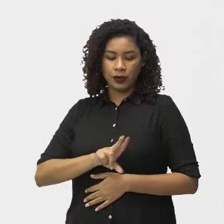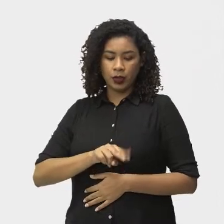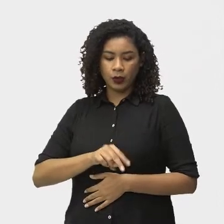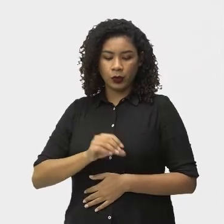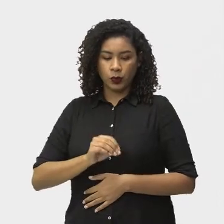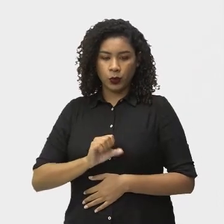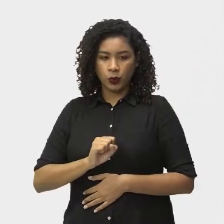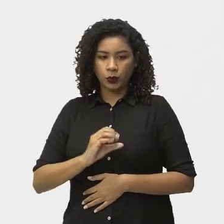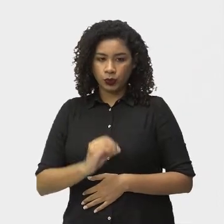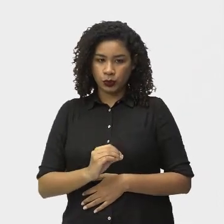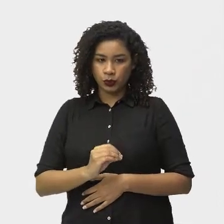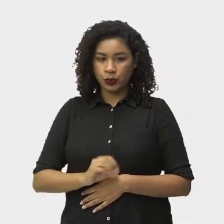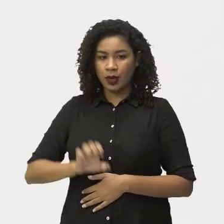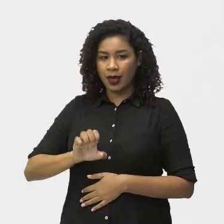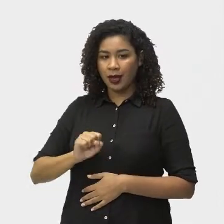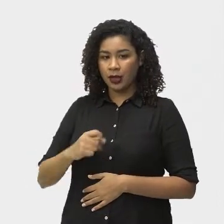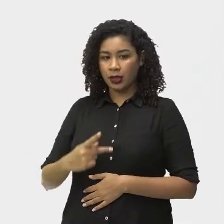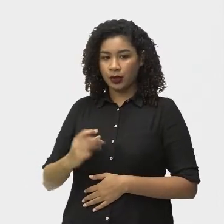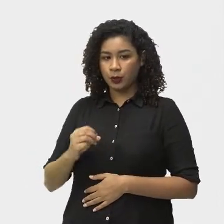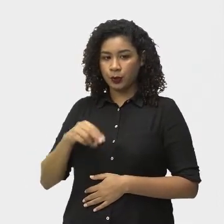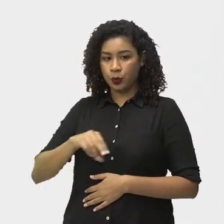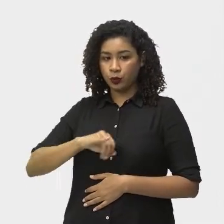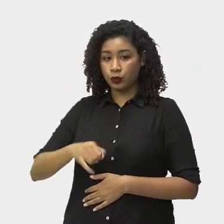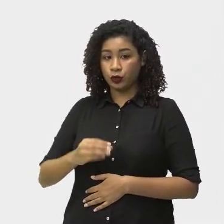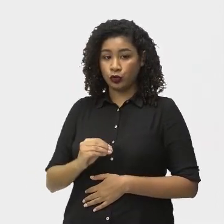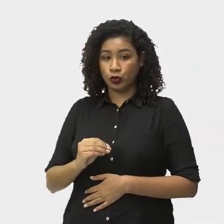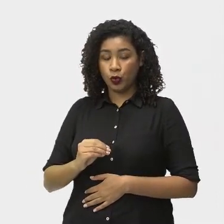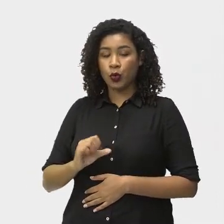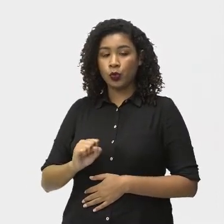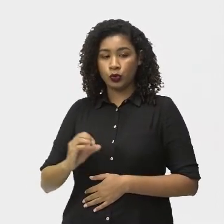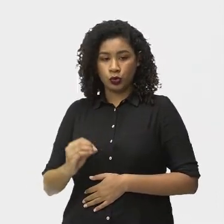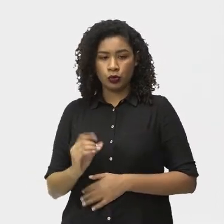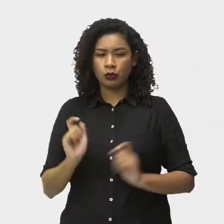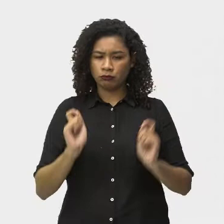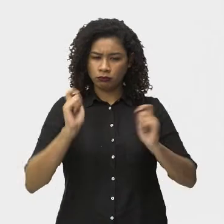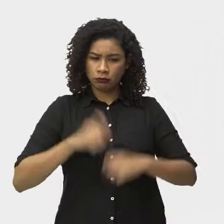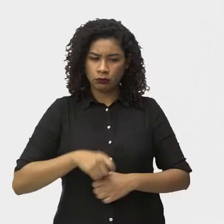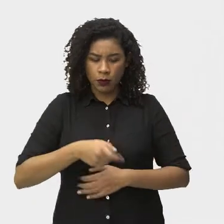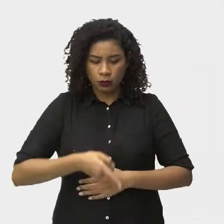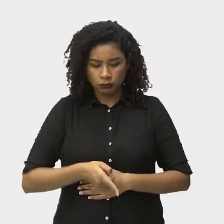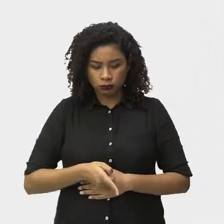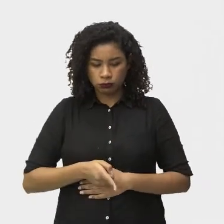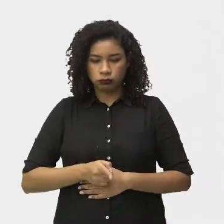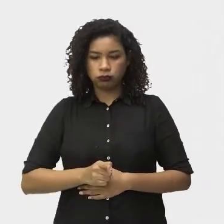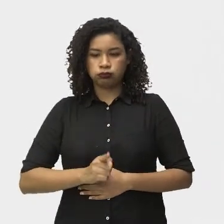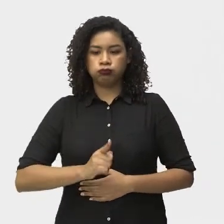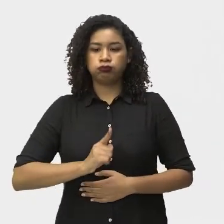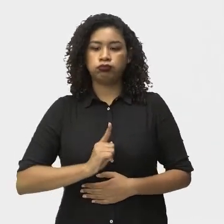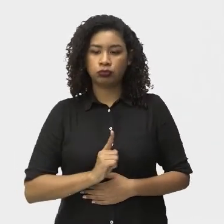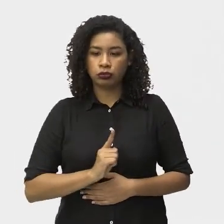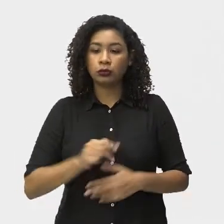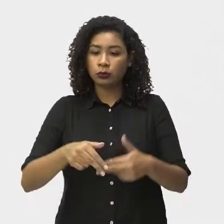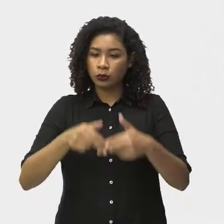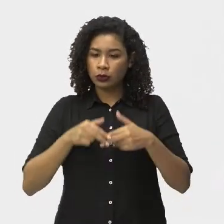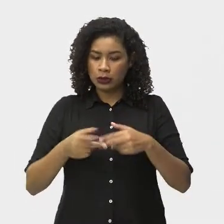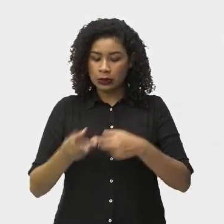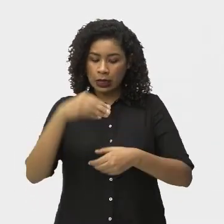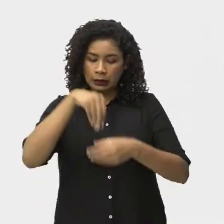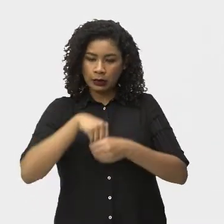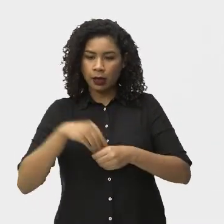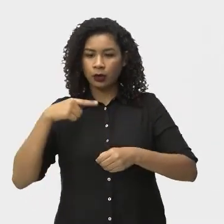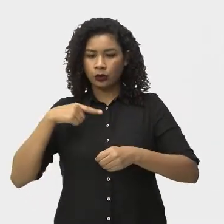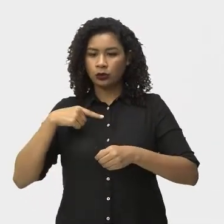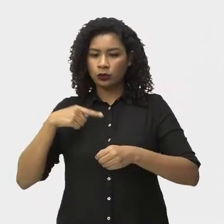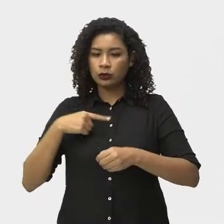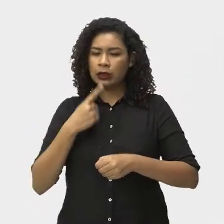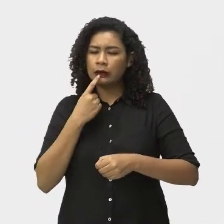se intumesce, ou seja, ele aumenta de volume em razão da grande vascularização e de acordo com a libido do